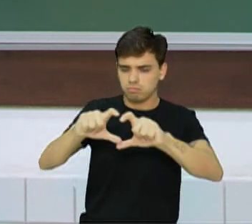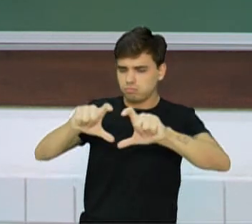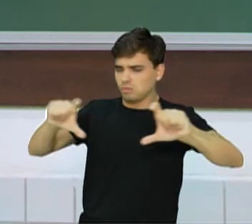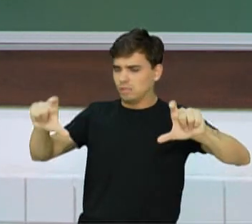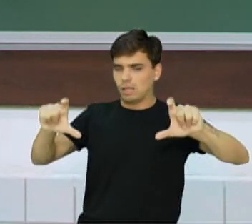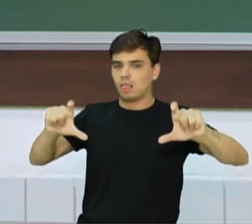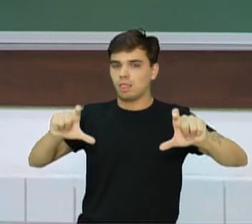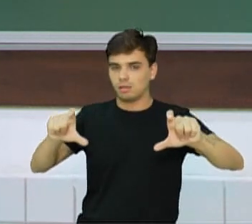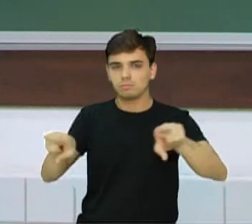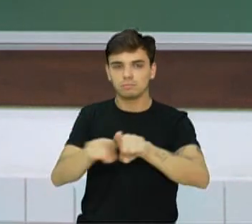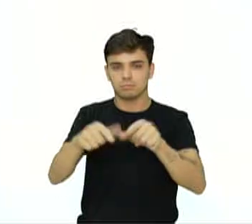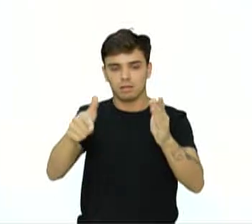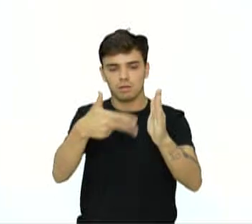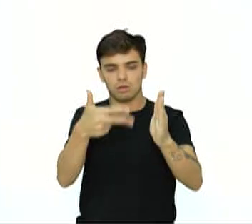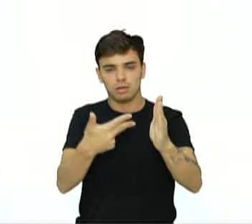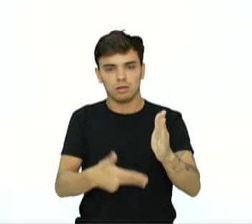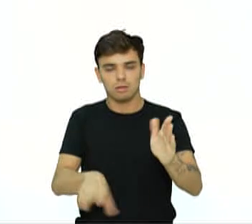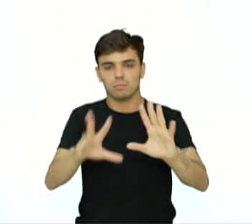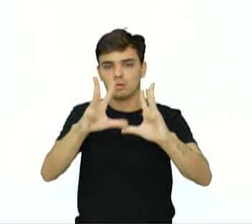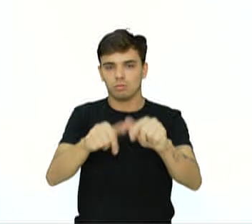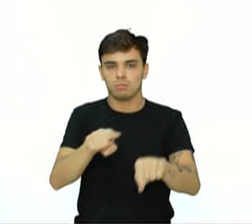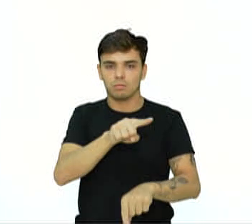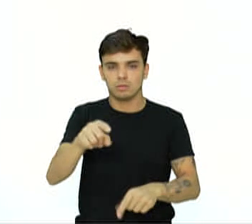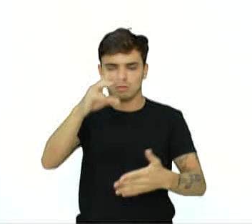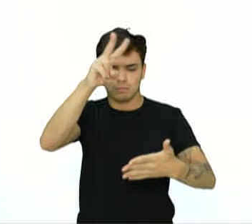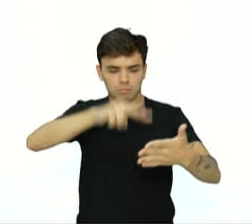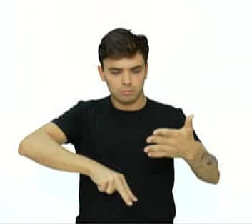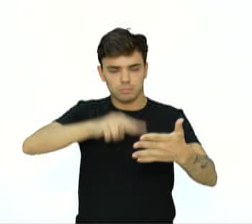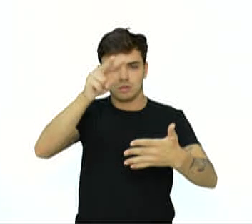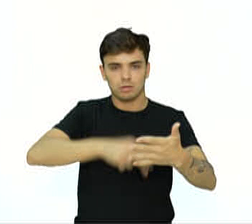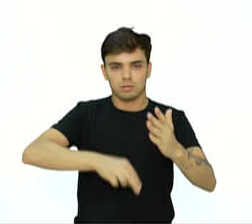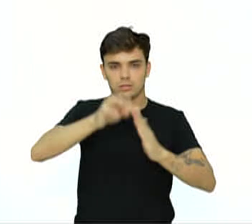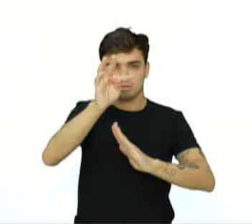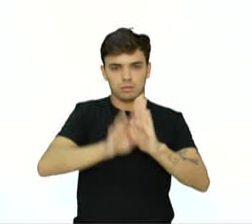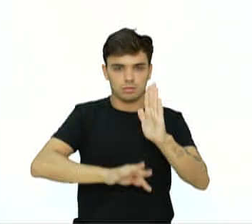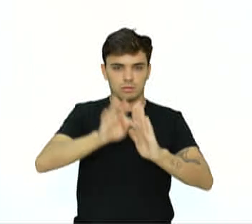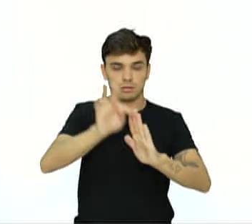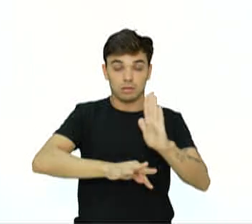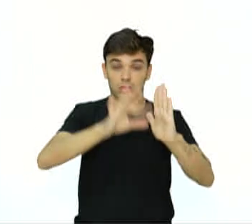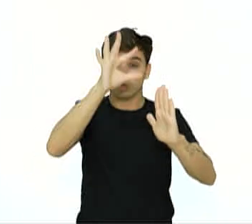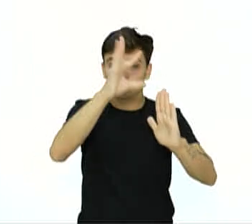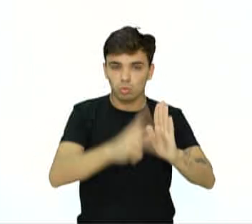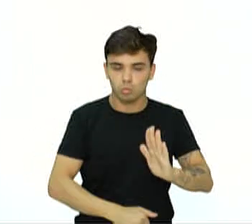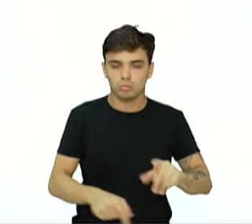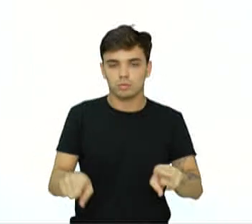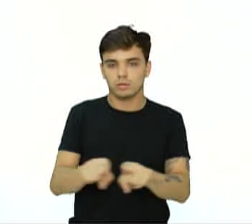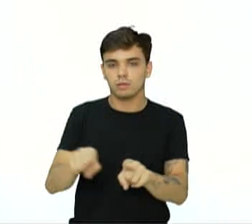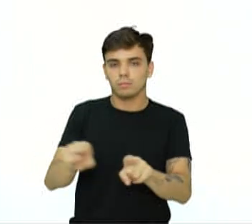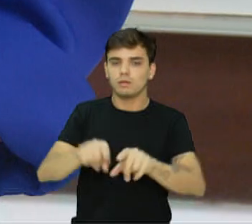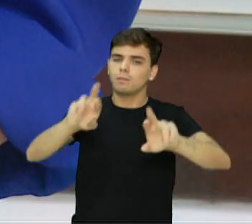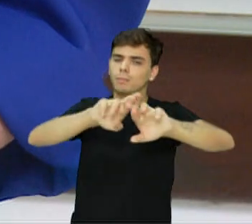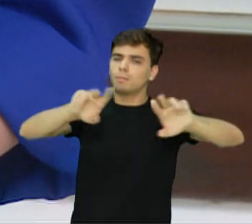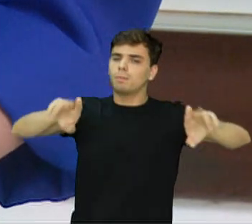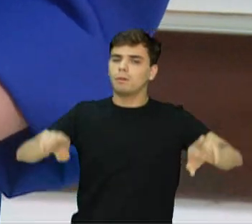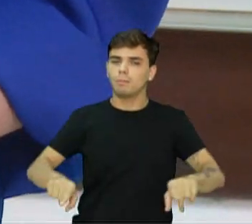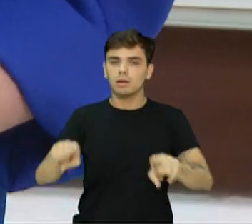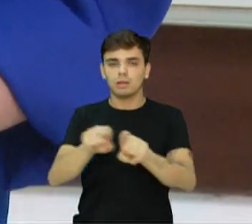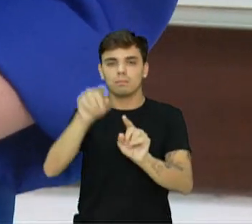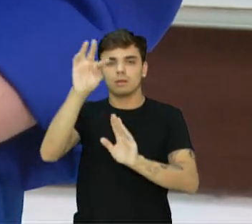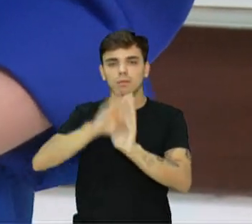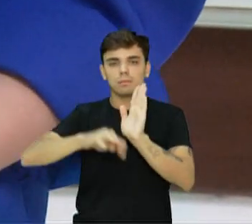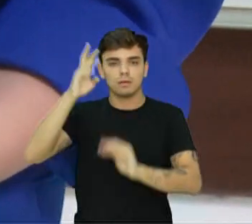bíblia filosófica para você analisar o texto na íntegra. E também diversos outros